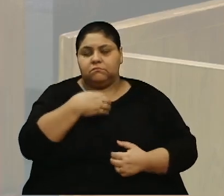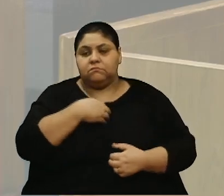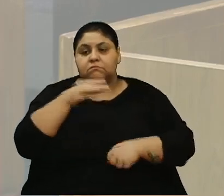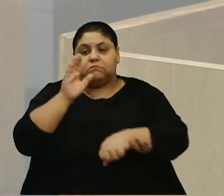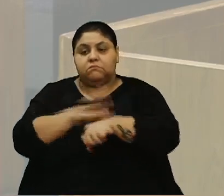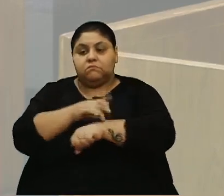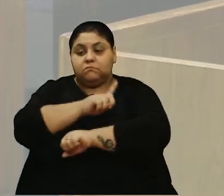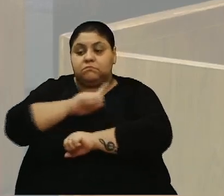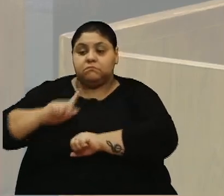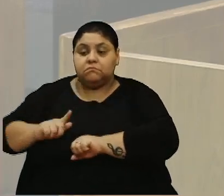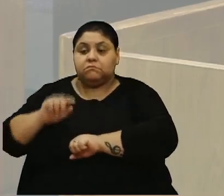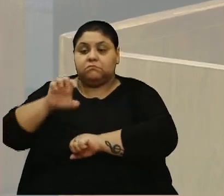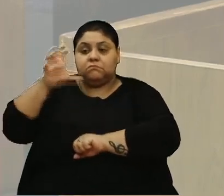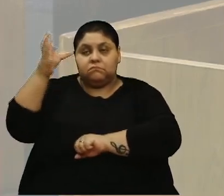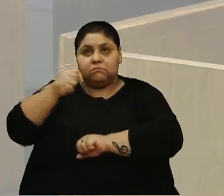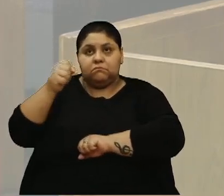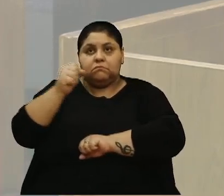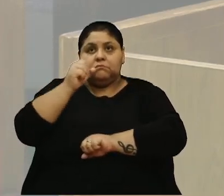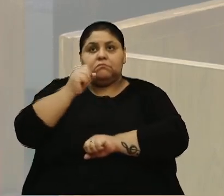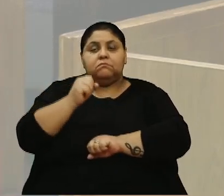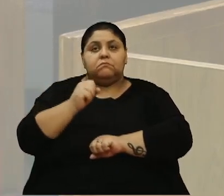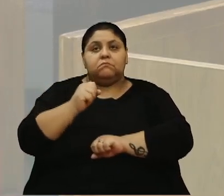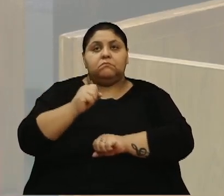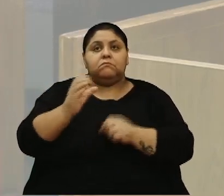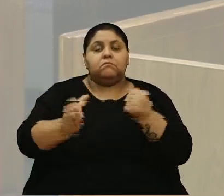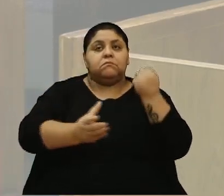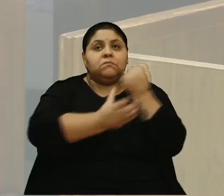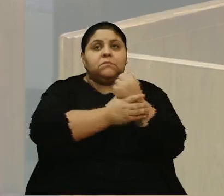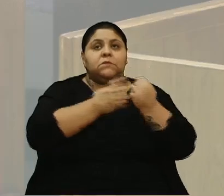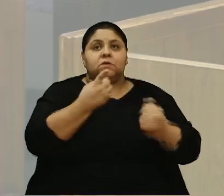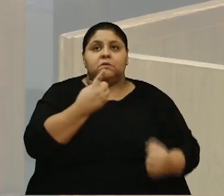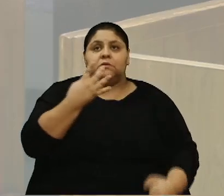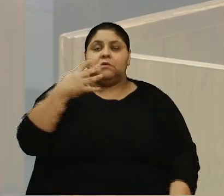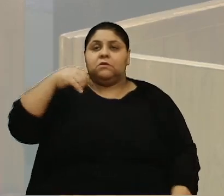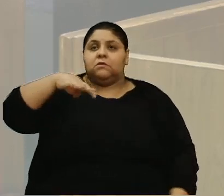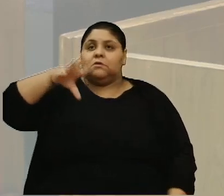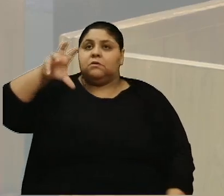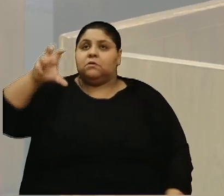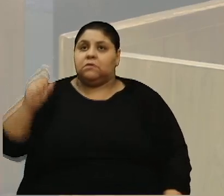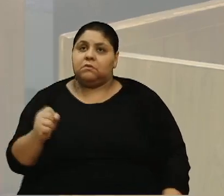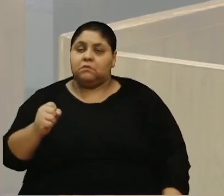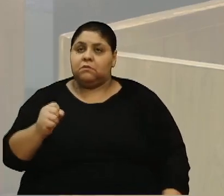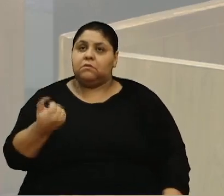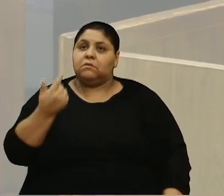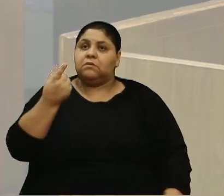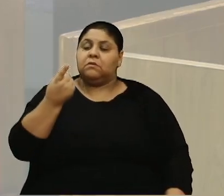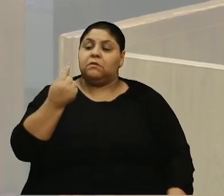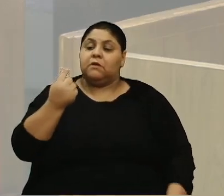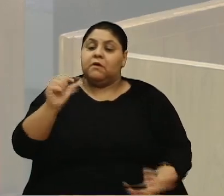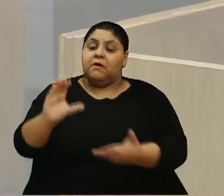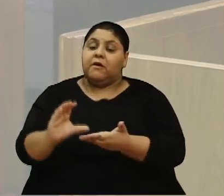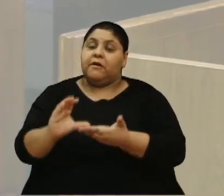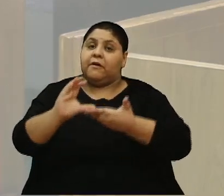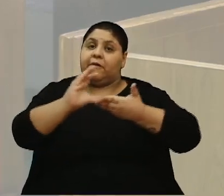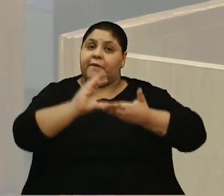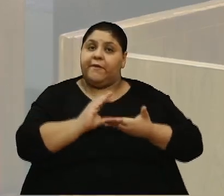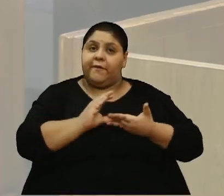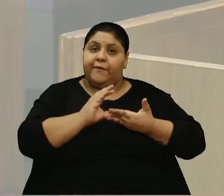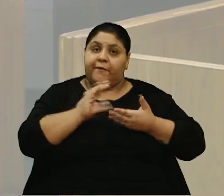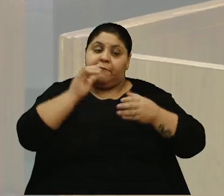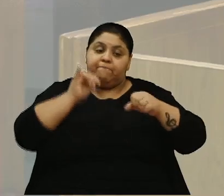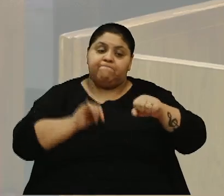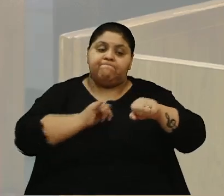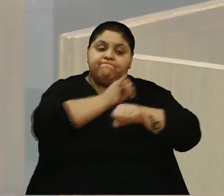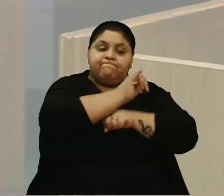o governador Eduardo Leite, professor Zanquim, garantiu 14 milhões de reais, recursos para o